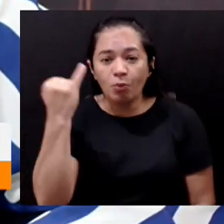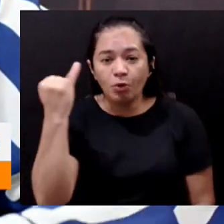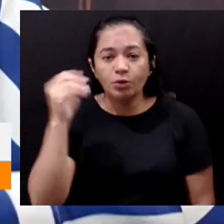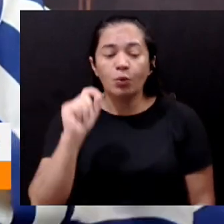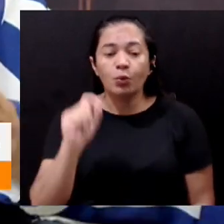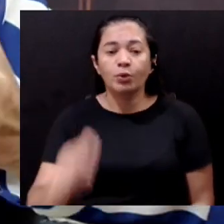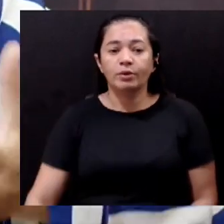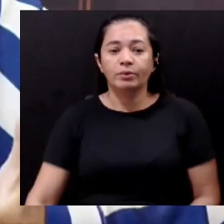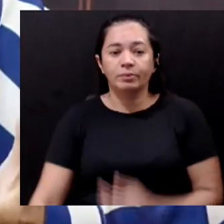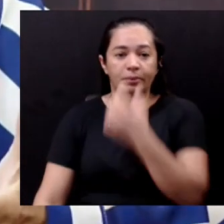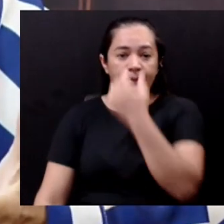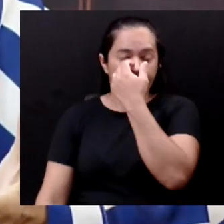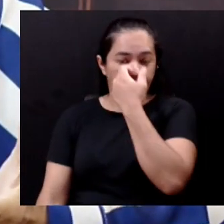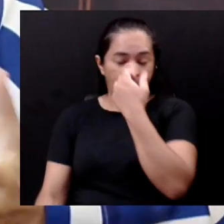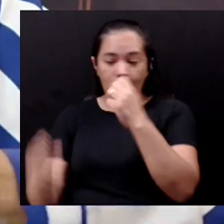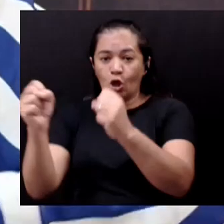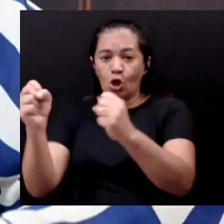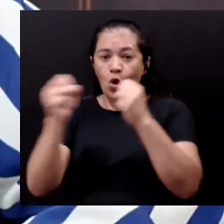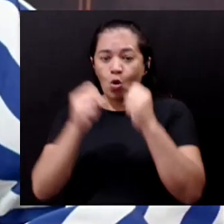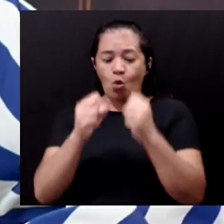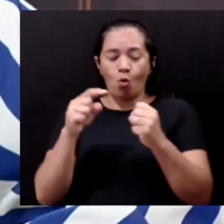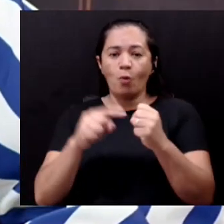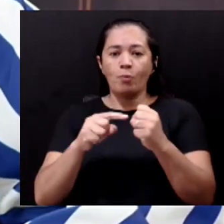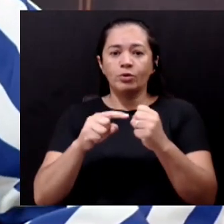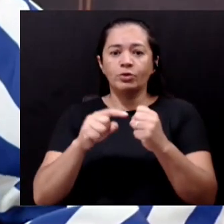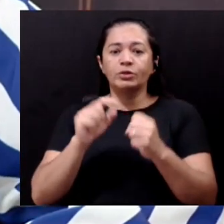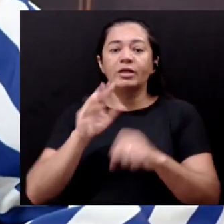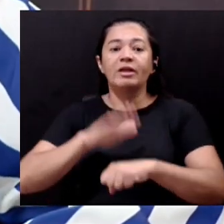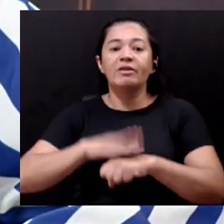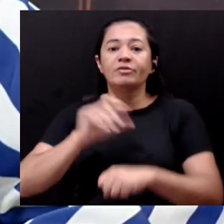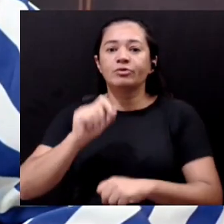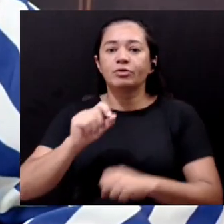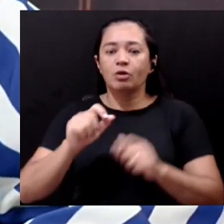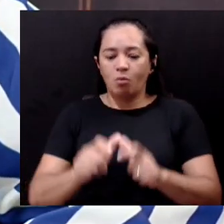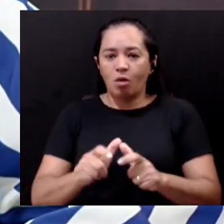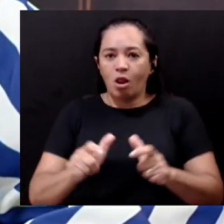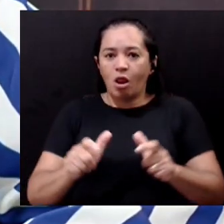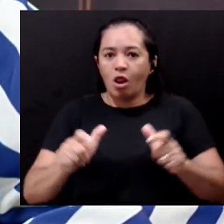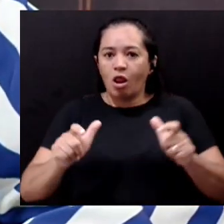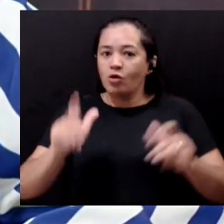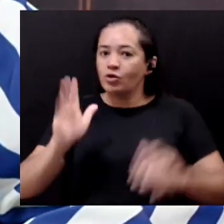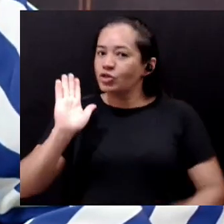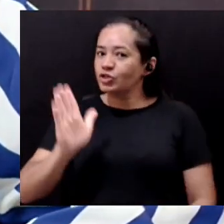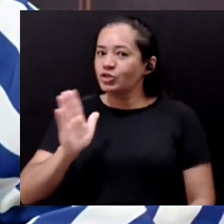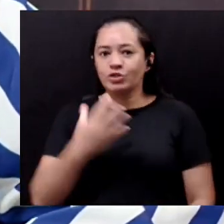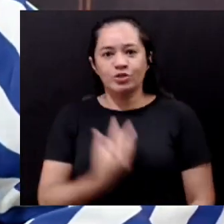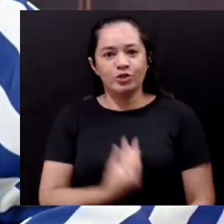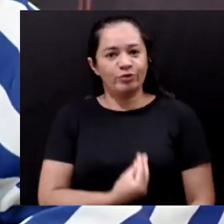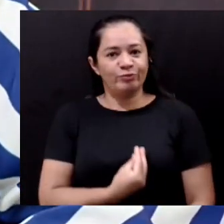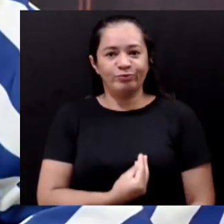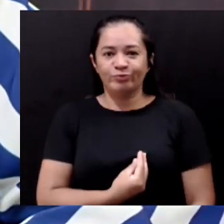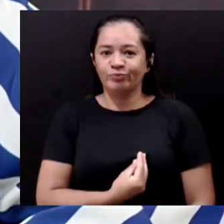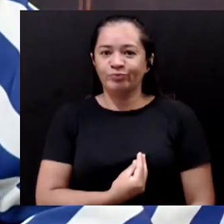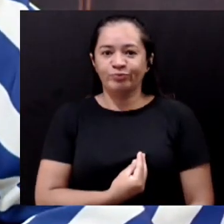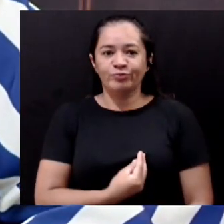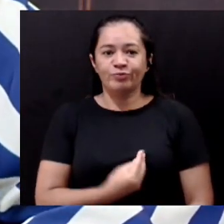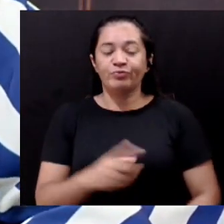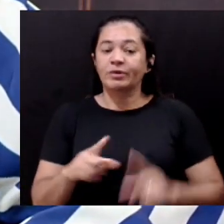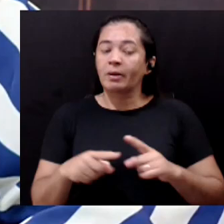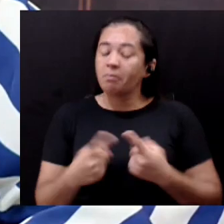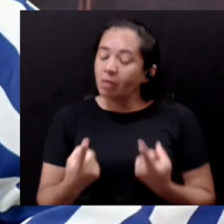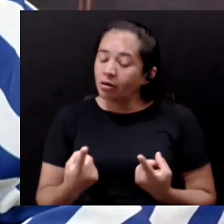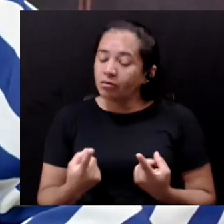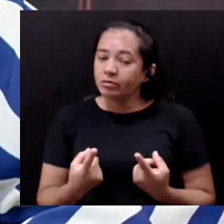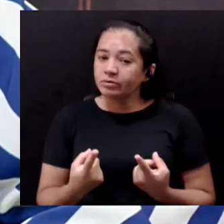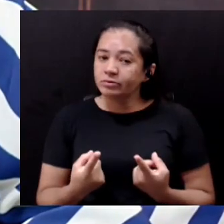ele amplifica o que já está. Uhum. Então, claro que a possibilidade de vivenciar, né,